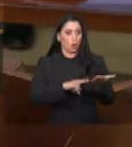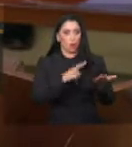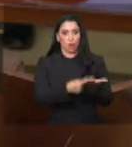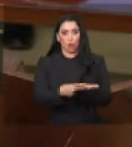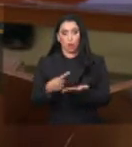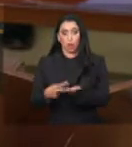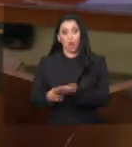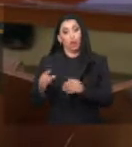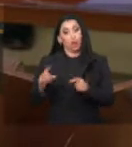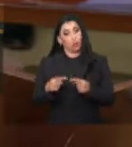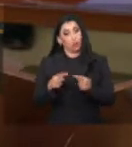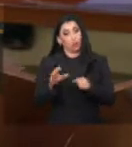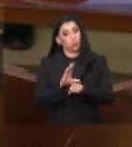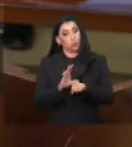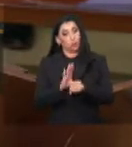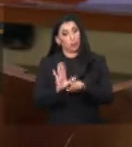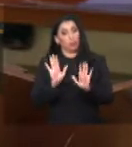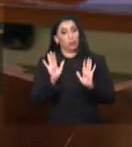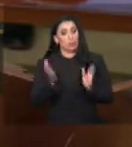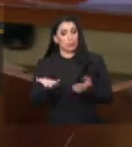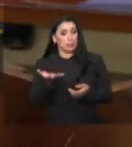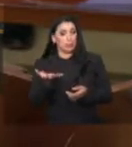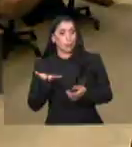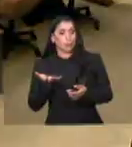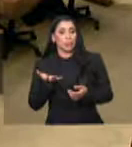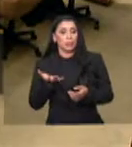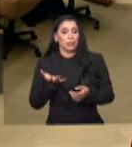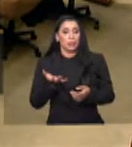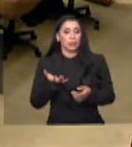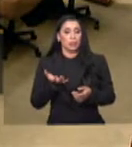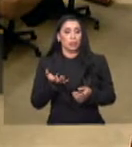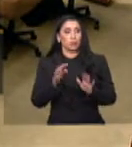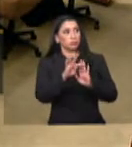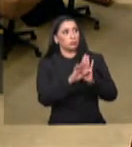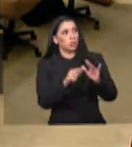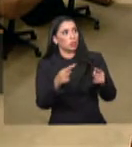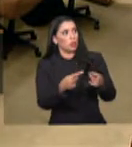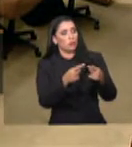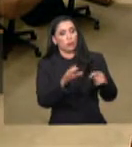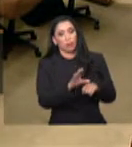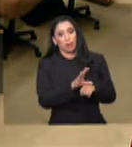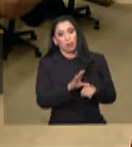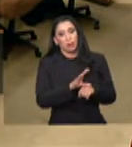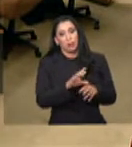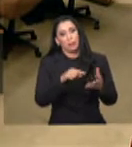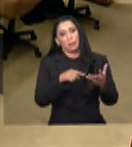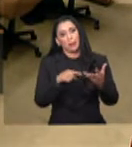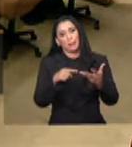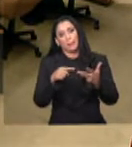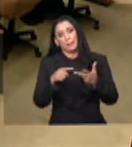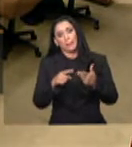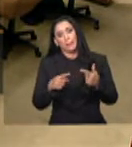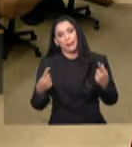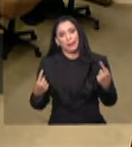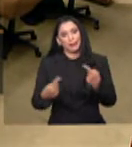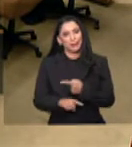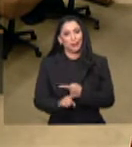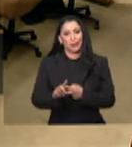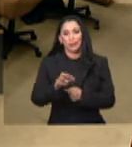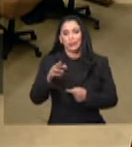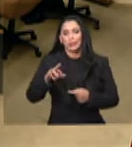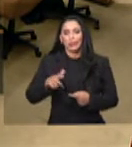constitucional mas queria uma interpretação vamos dizer assim ter a partição conforme para dizer que são invadas as outras normas então